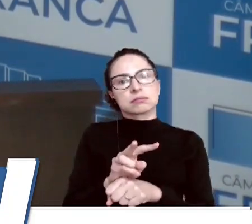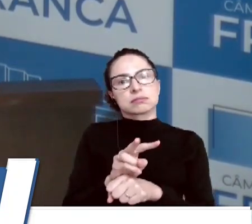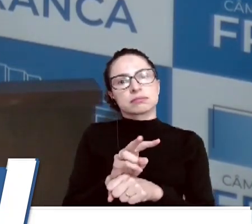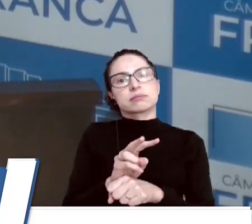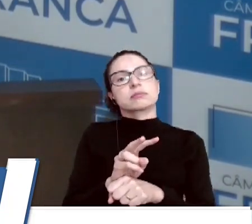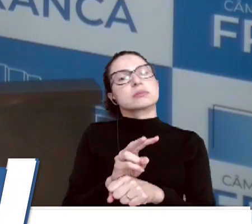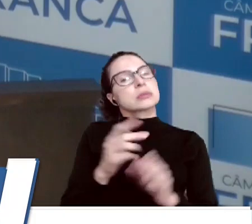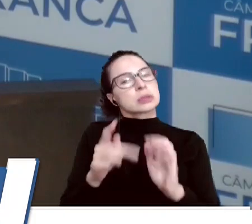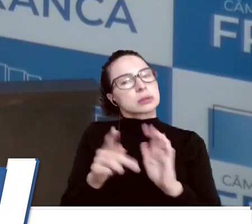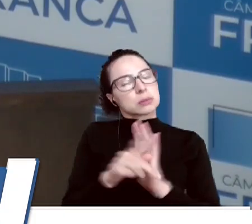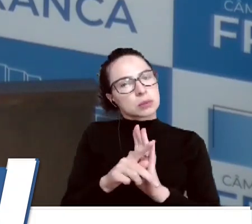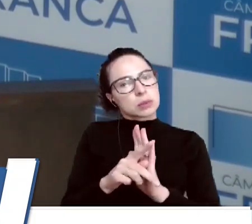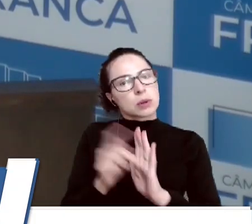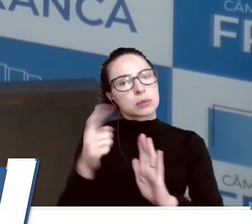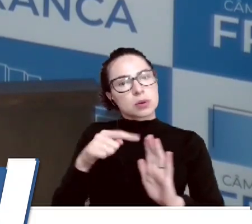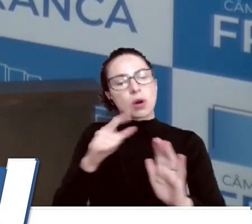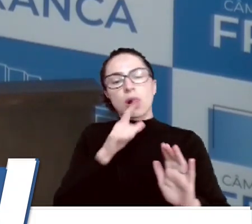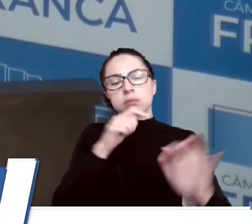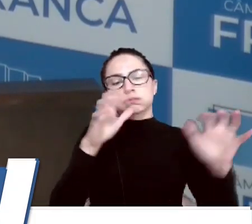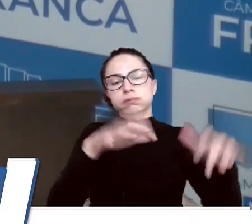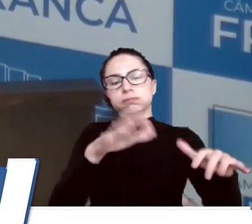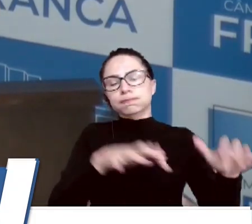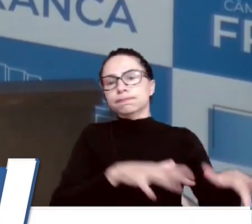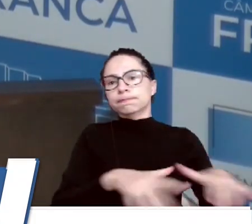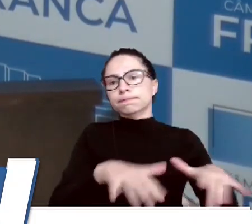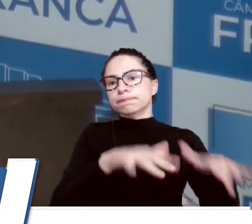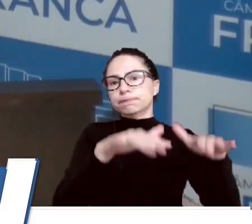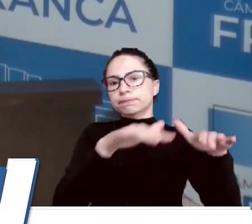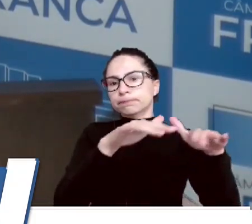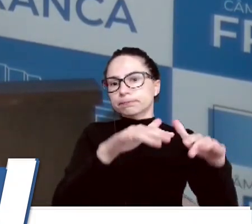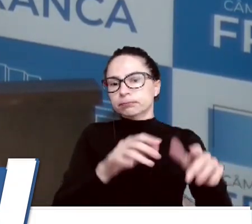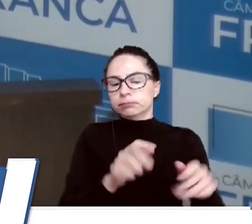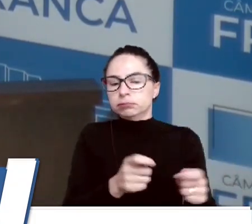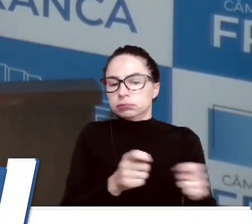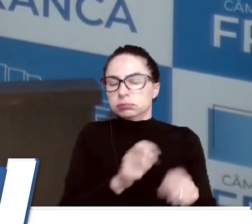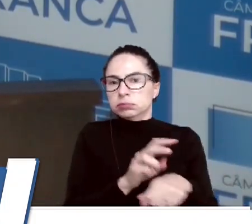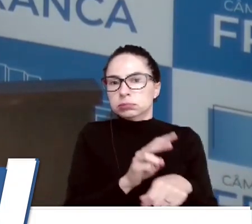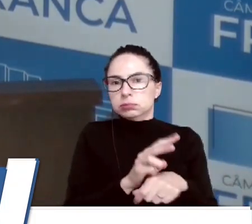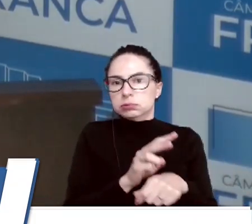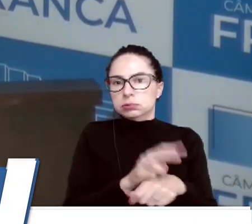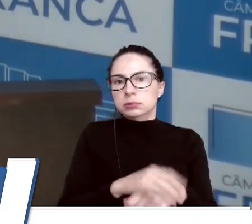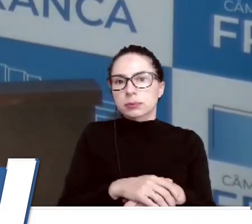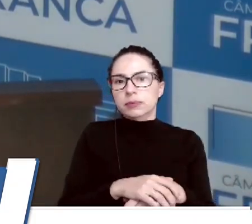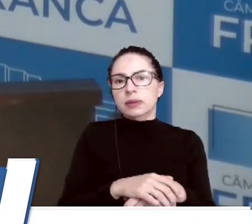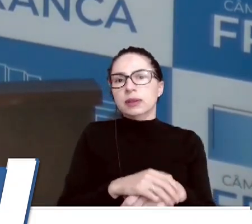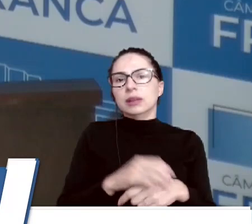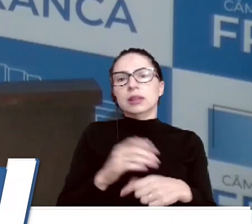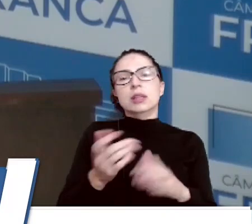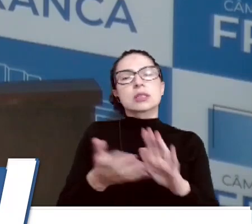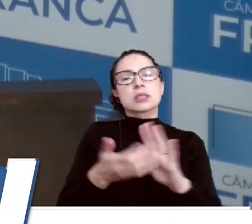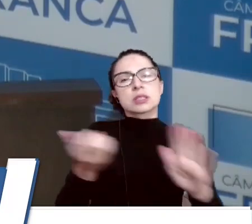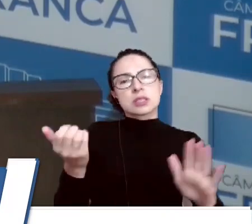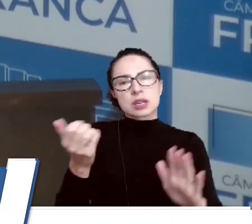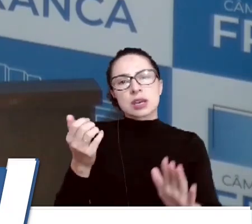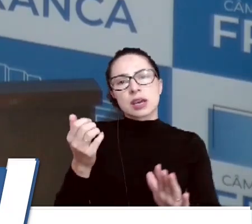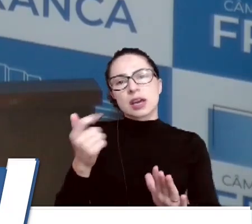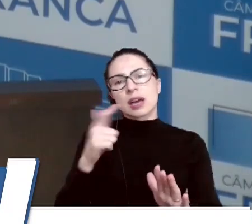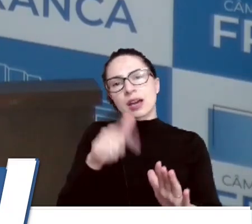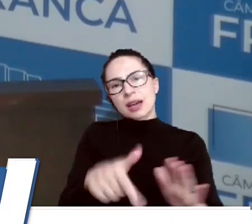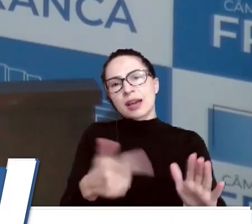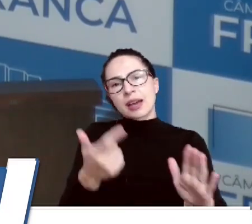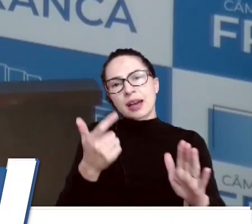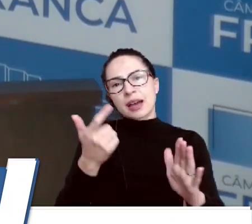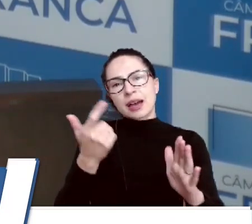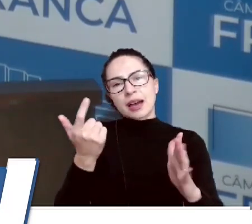nossas contenções de enchentes, da nossa desfavorização, que já bate às nossas